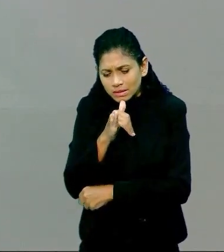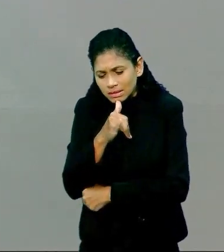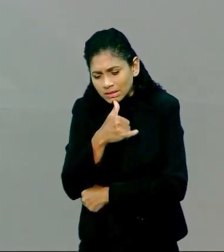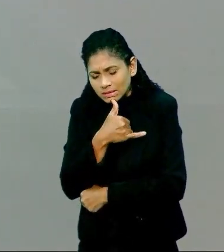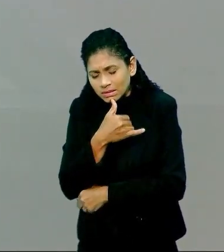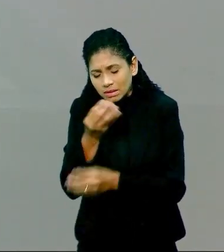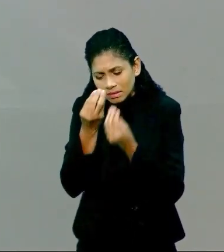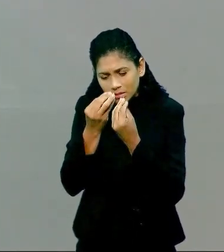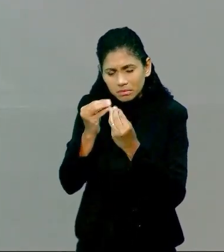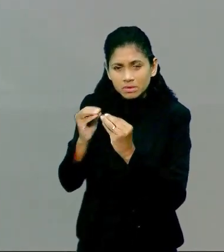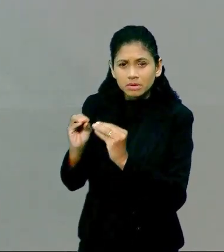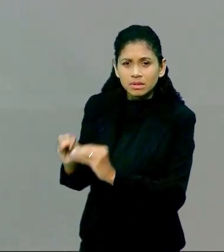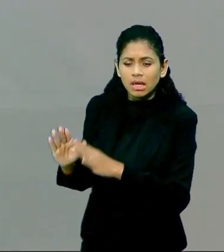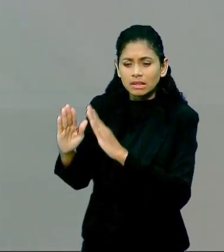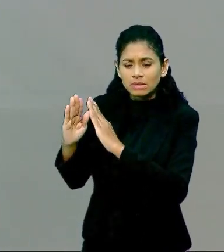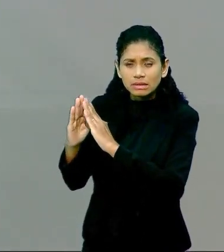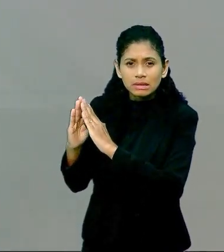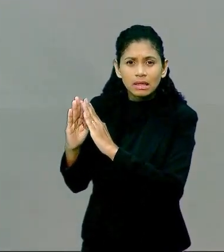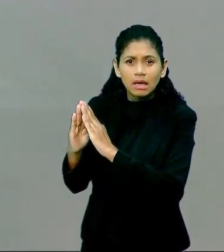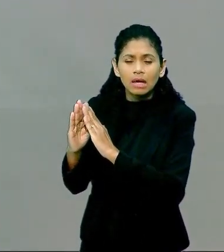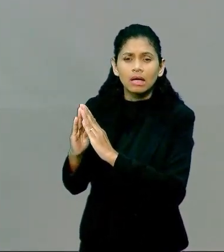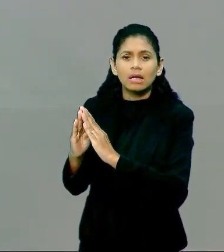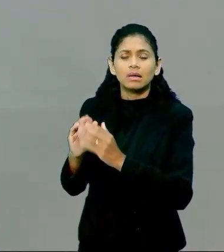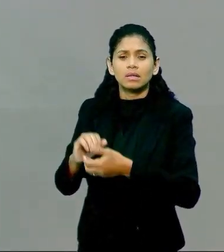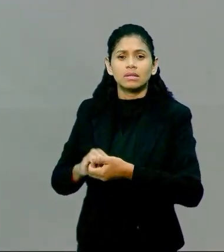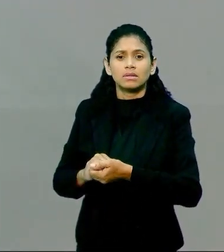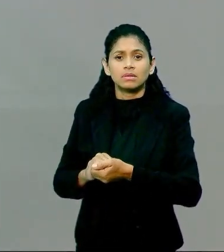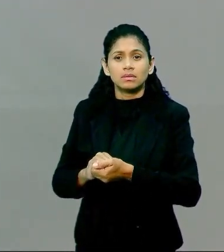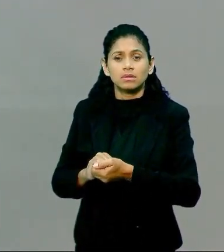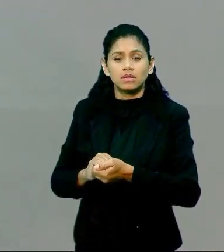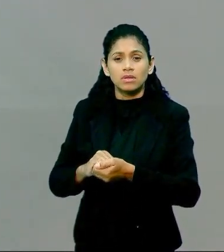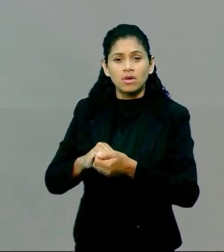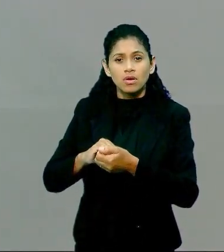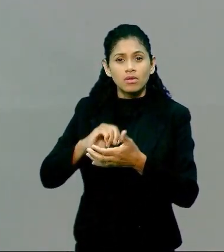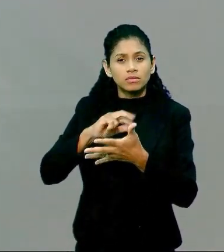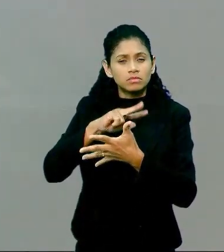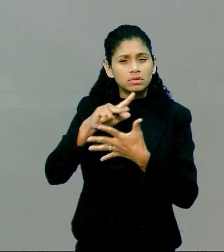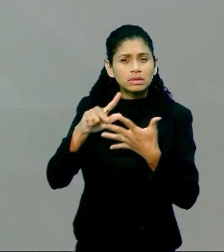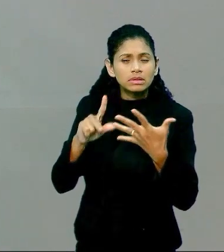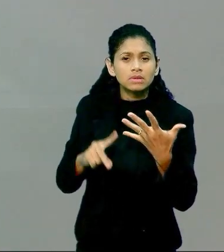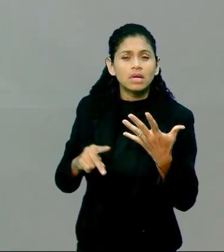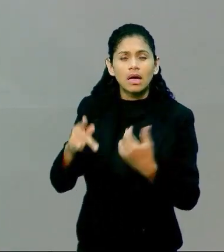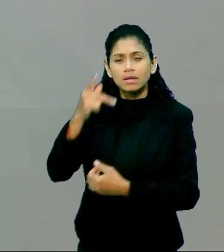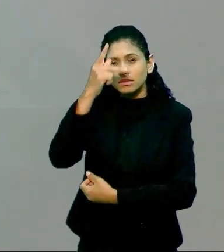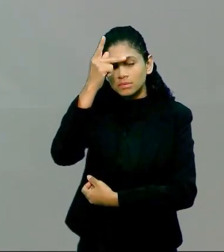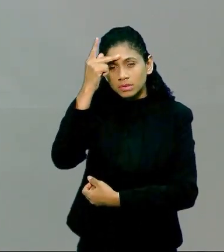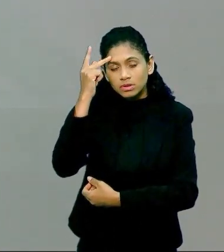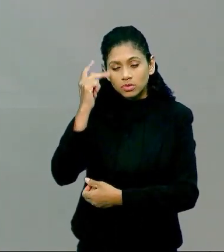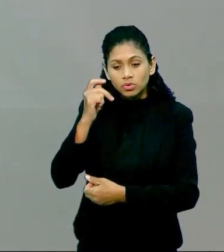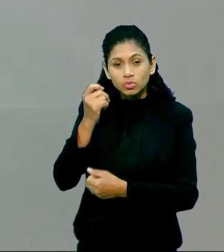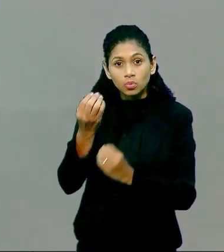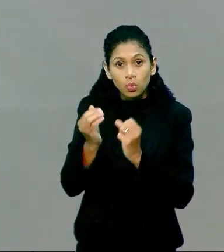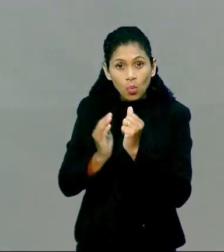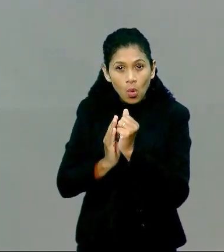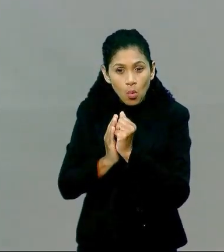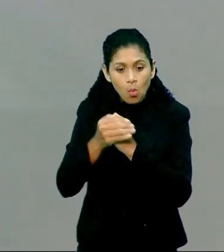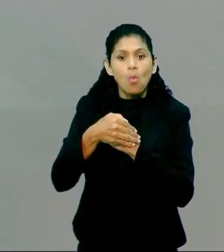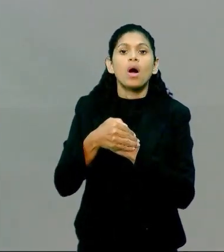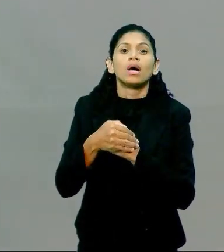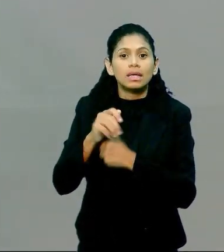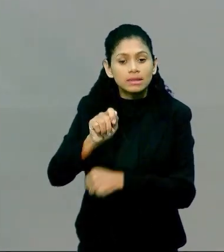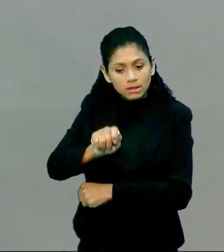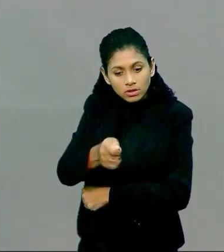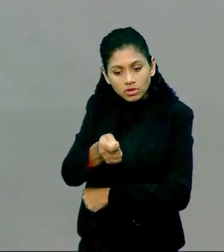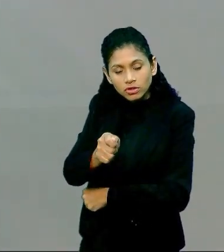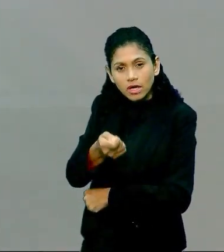abandonado as suas casas, vai falando que muitas das pessoas guardam a chave dessas casas e passaram ela de geração em geração. E eles também falam